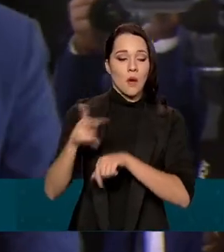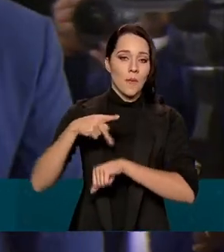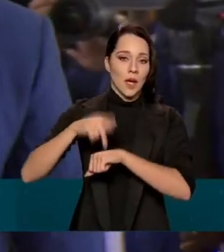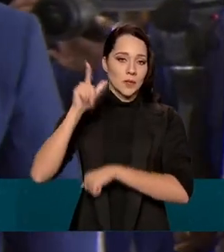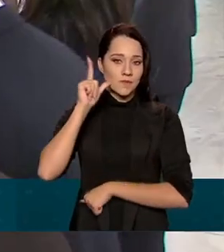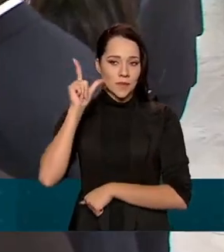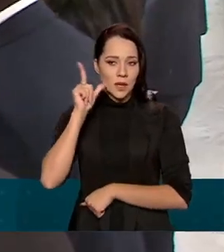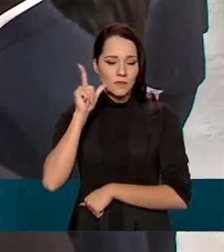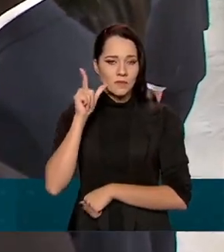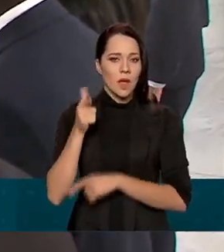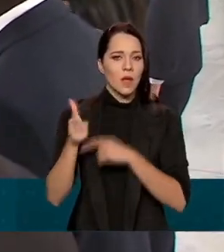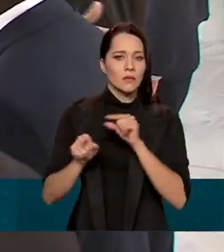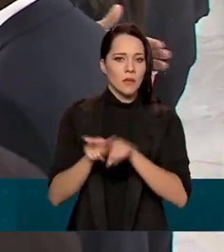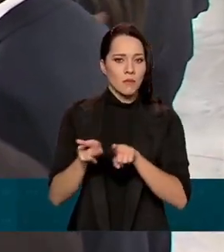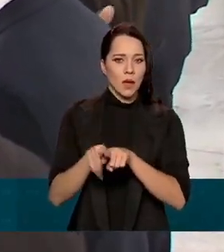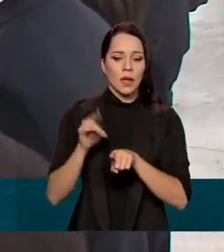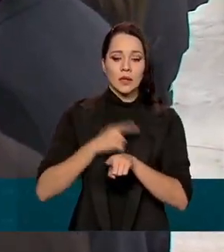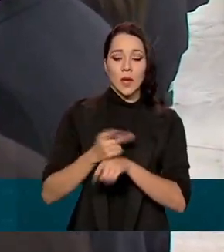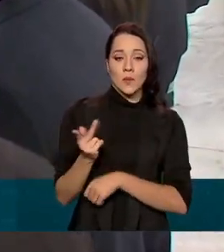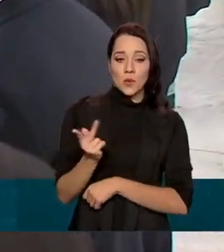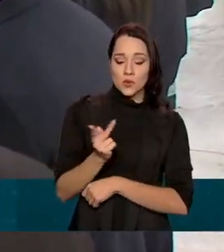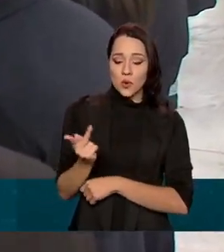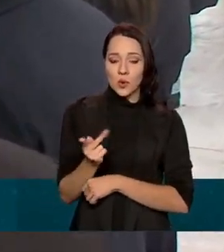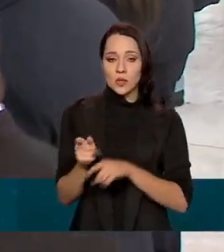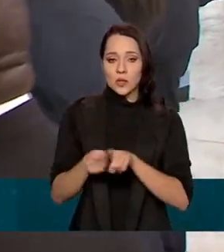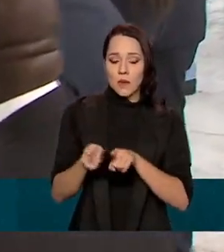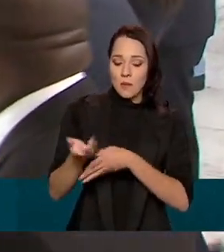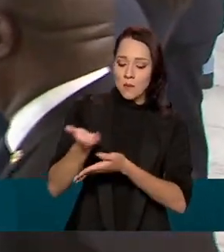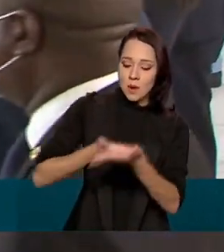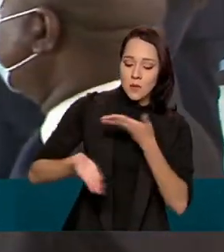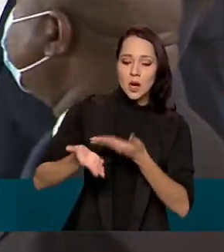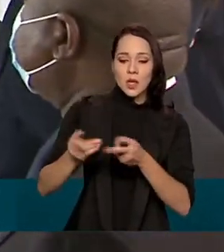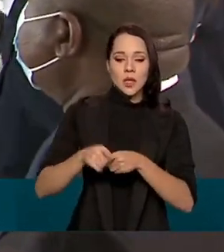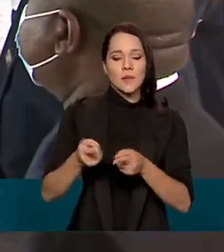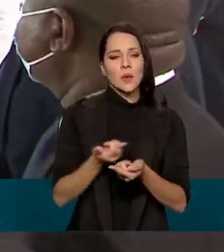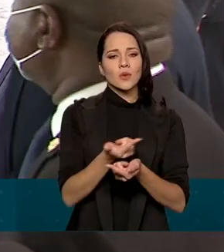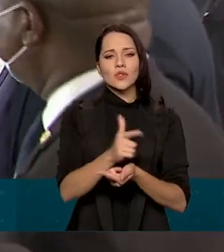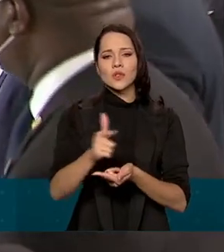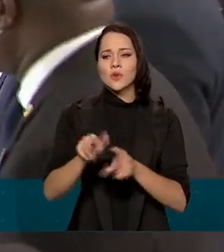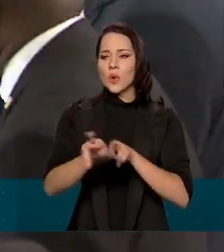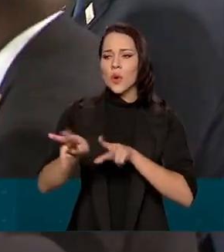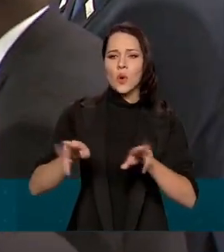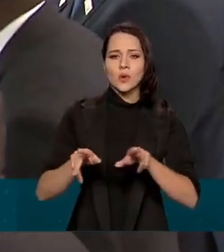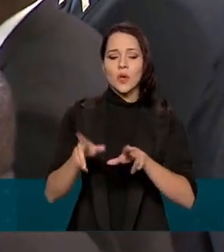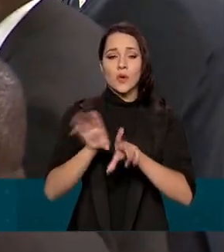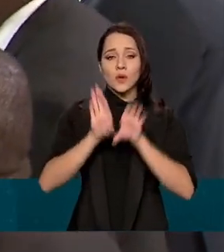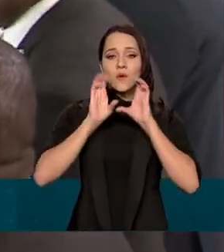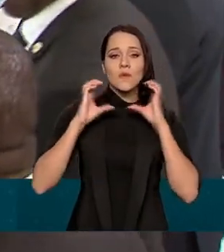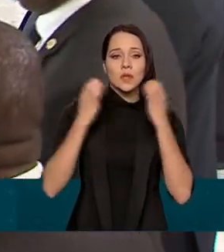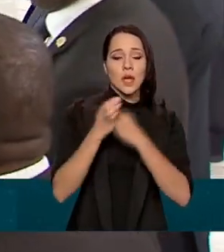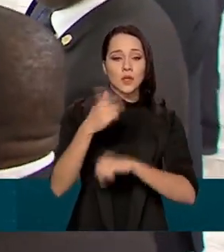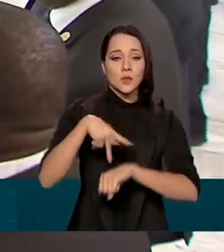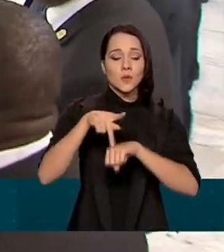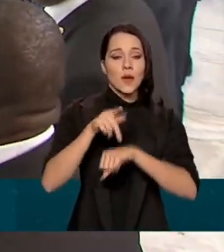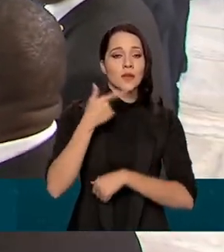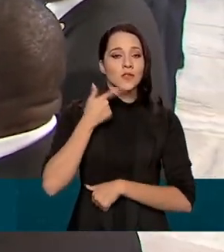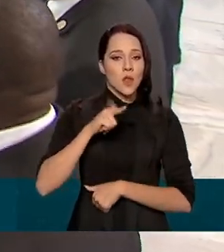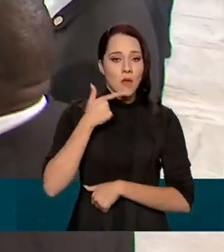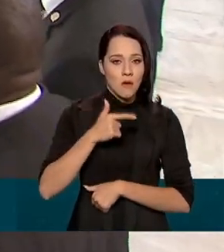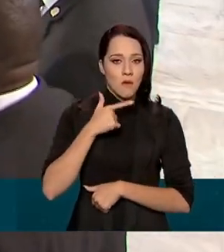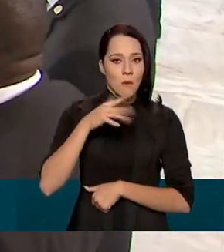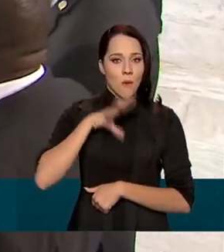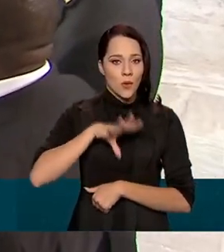Guiné-Bissau ocorre tanto bilateralmente quanto multilateralmente por meio da comunidade dos países de língua